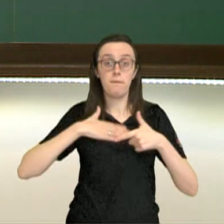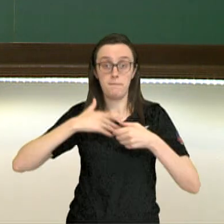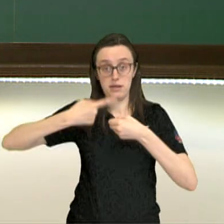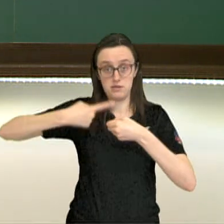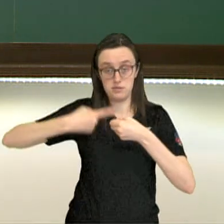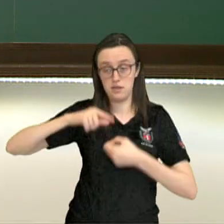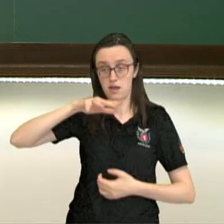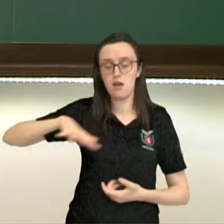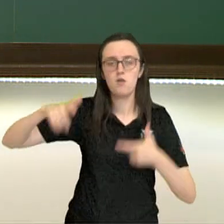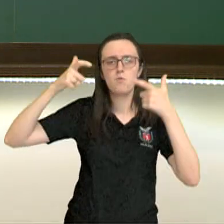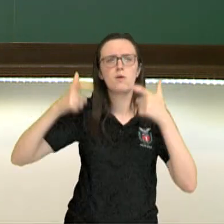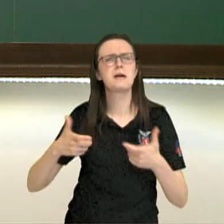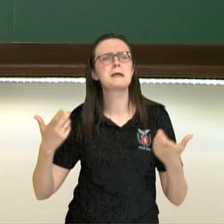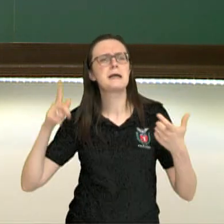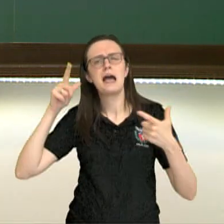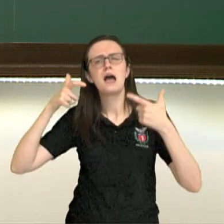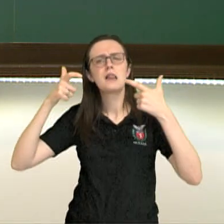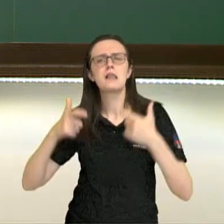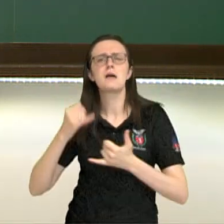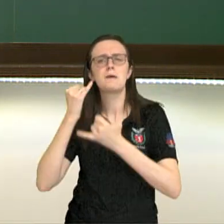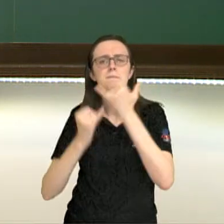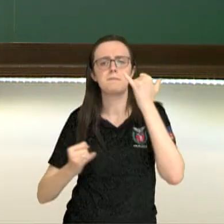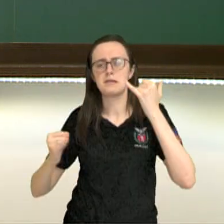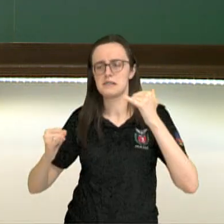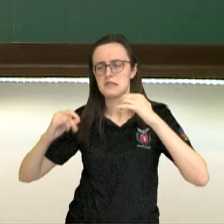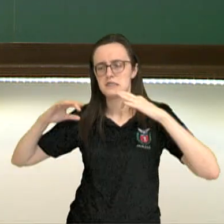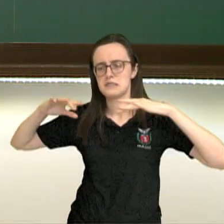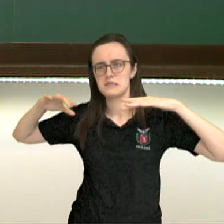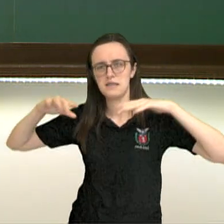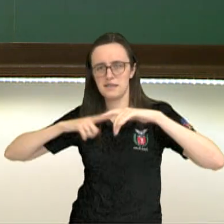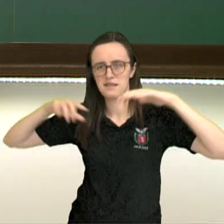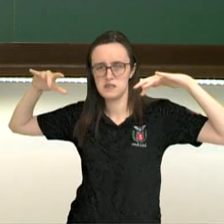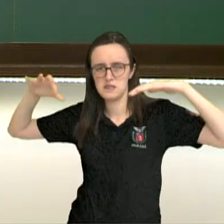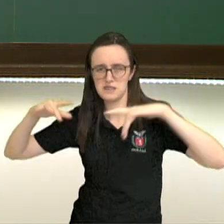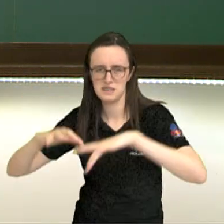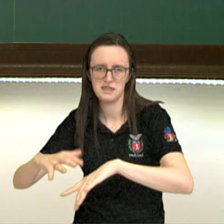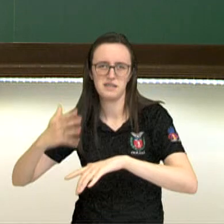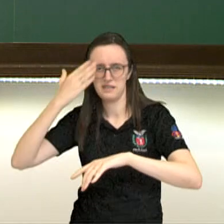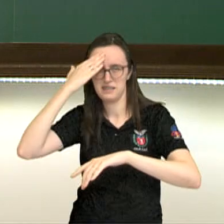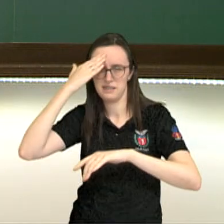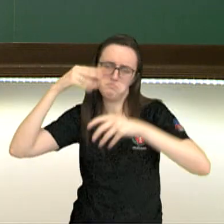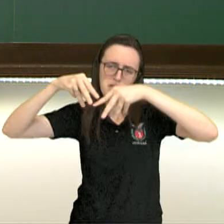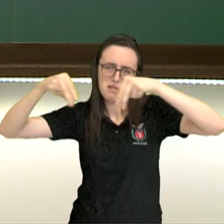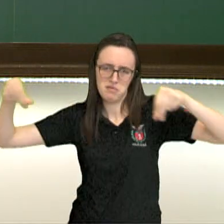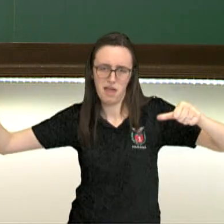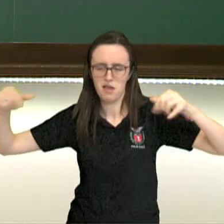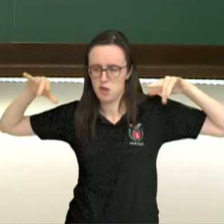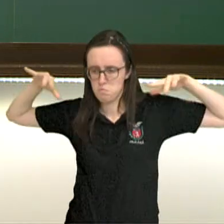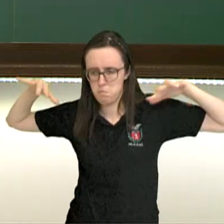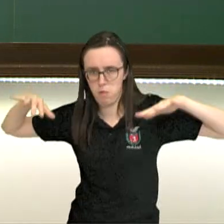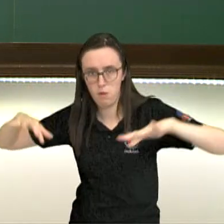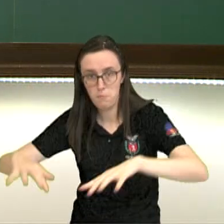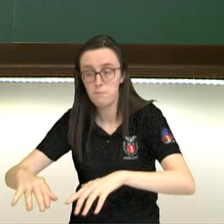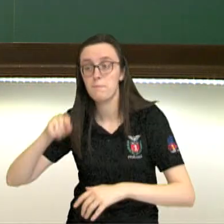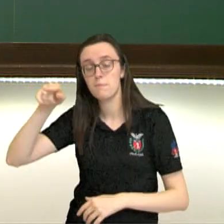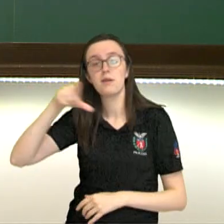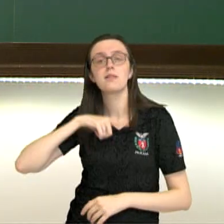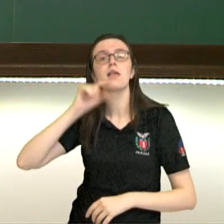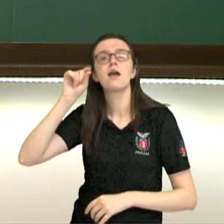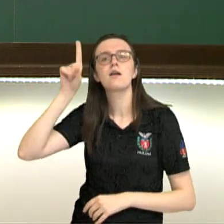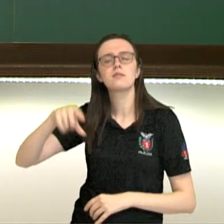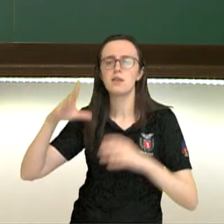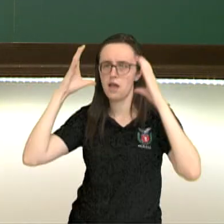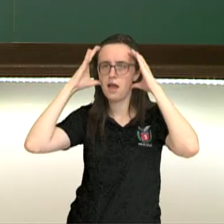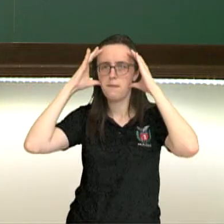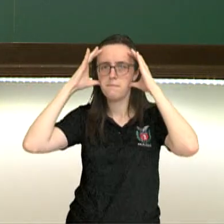que é considerado um local de erosão, né? Provocado pela natureza. E lá havia uma cabeça de uma